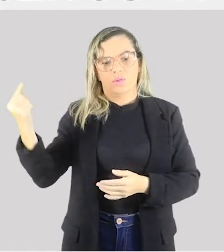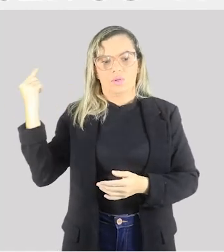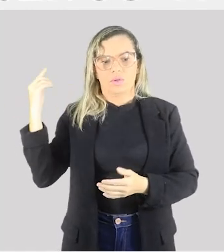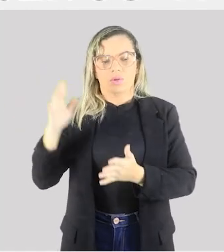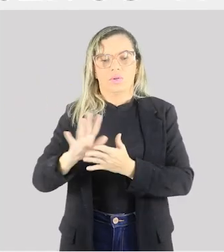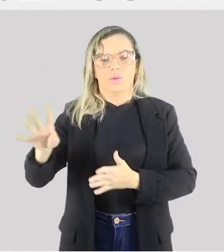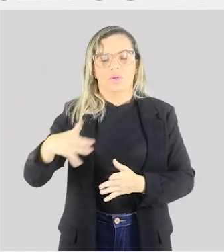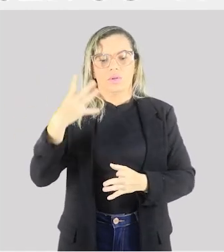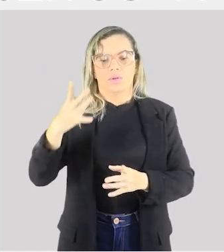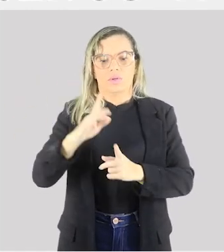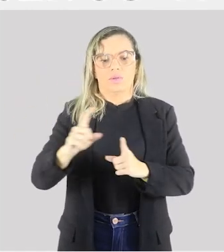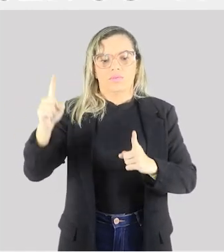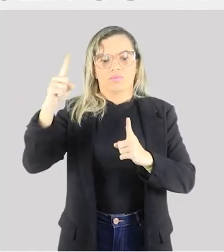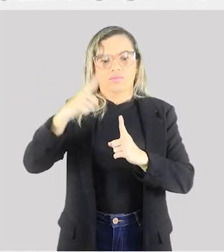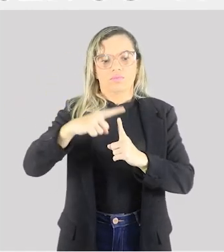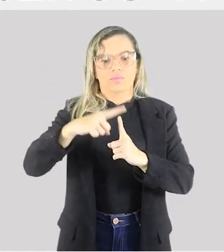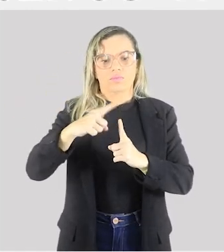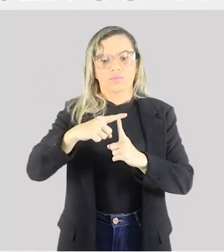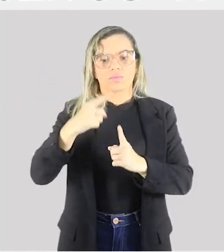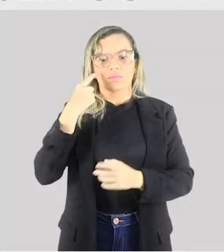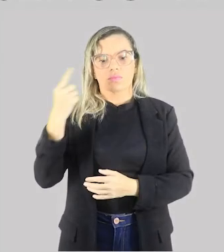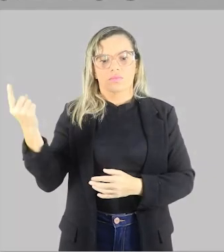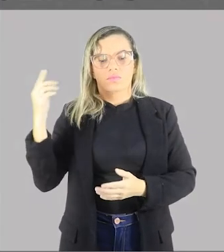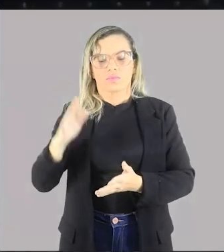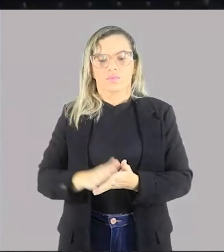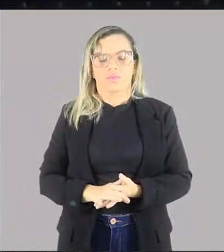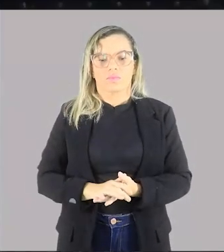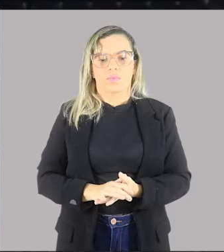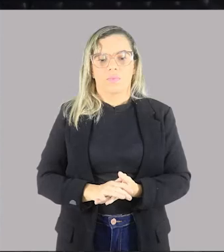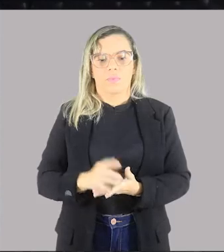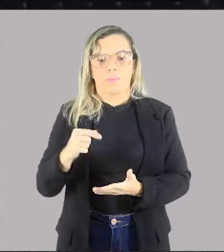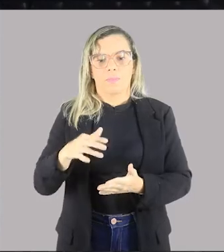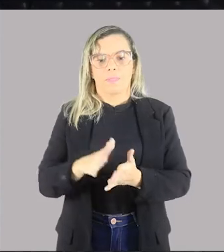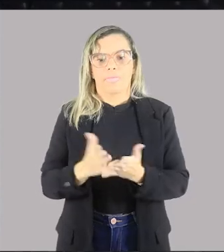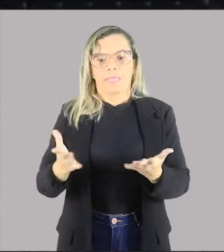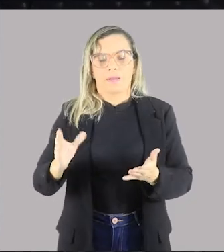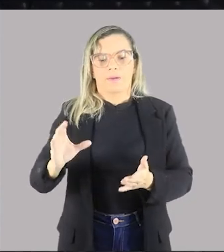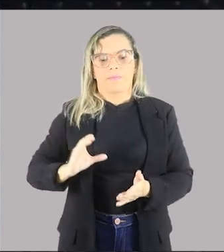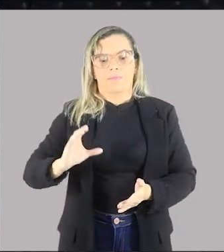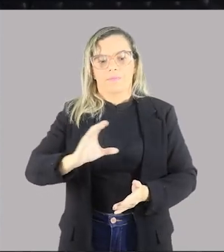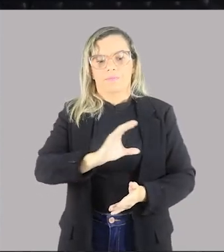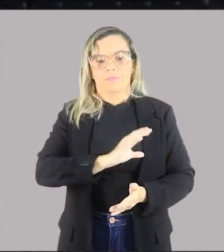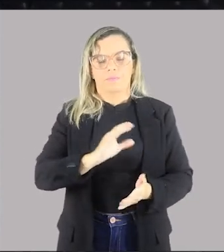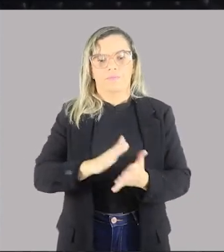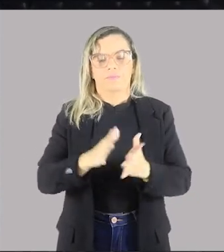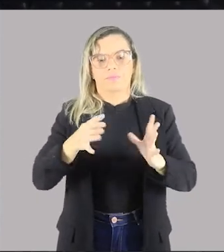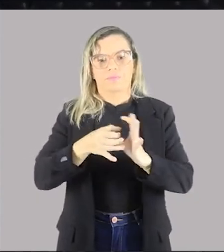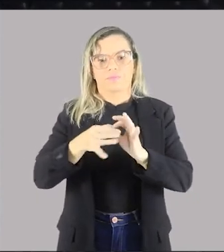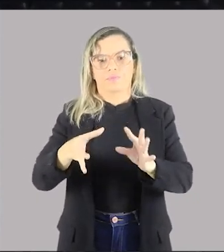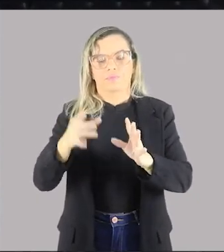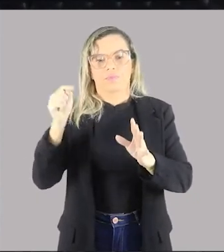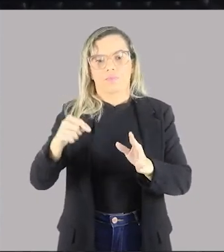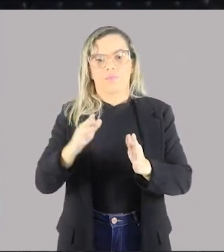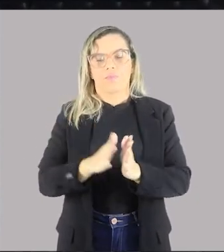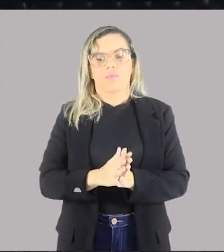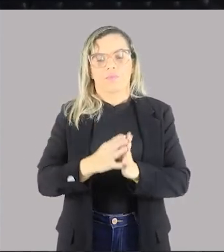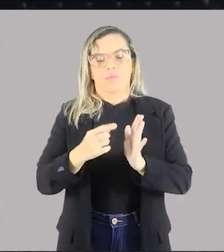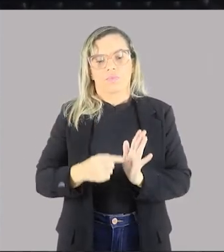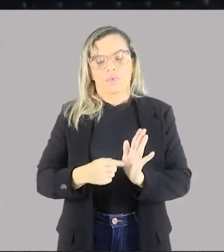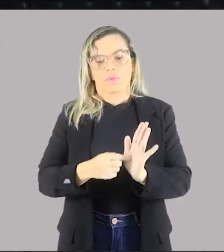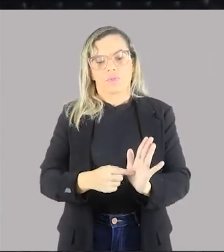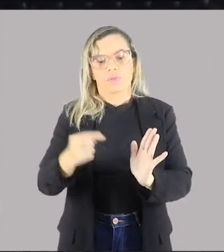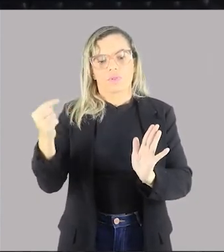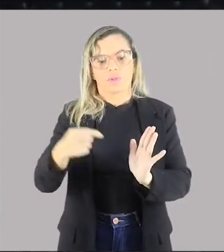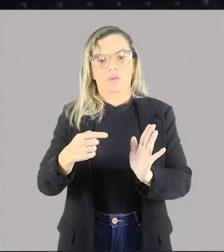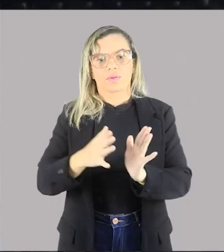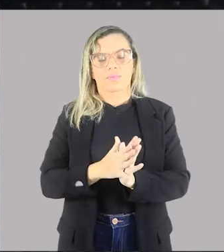função de confiança. Cargo em comissão, função de confiança, são cargos de livre nomeação e livre exoneração, como